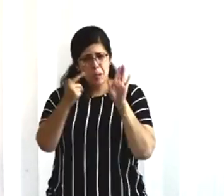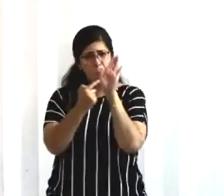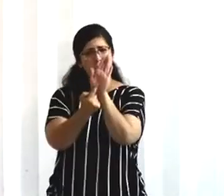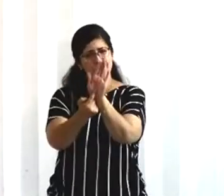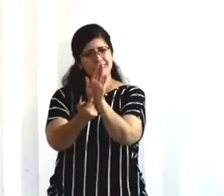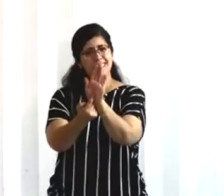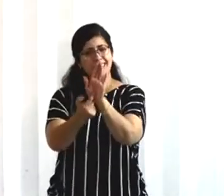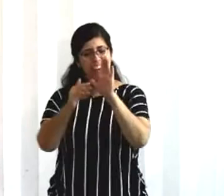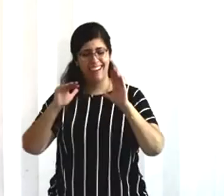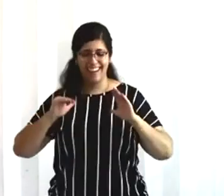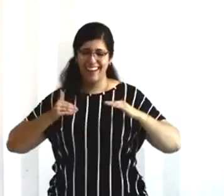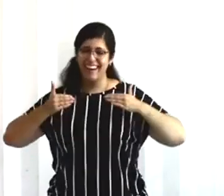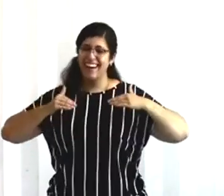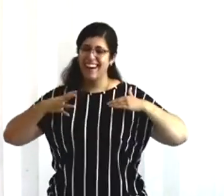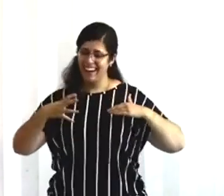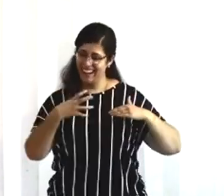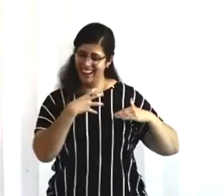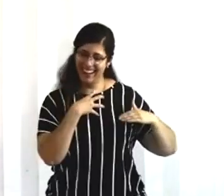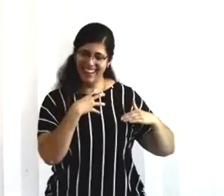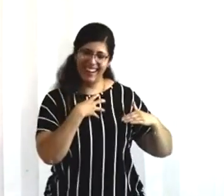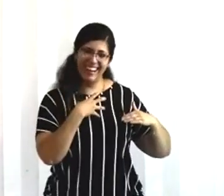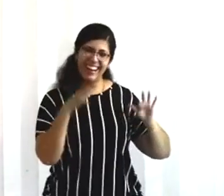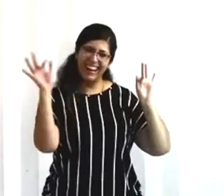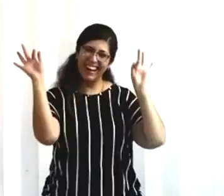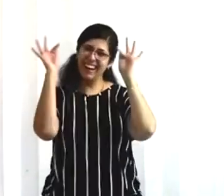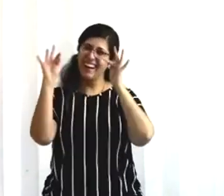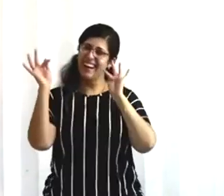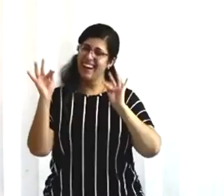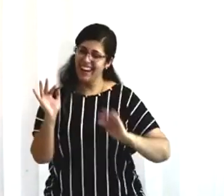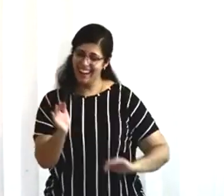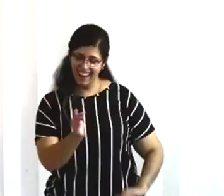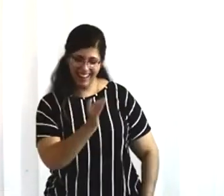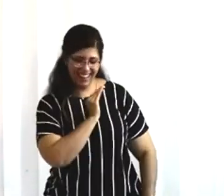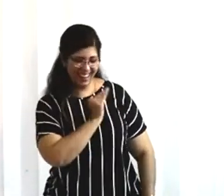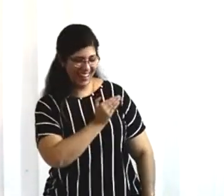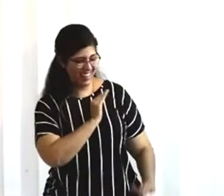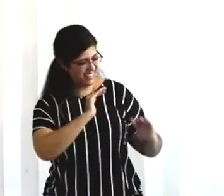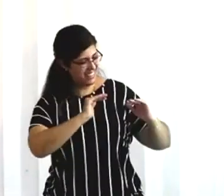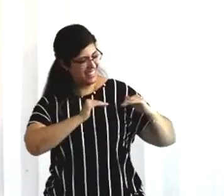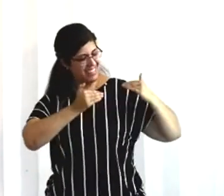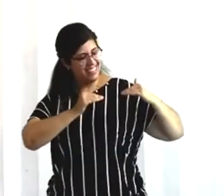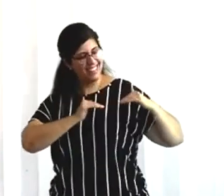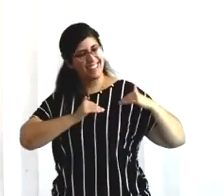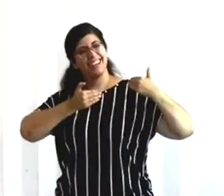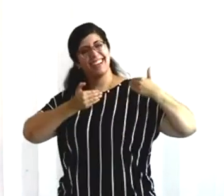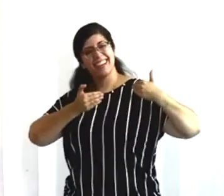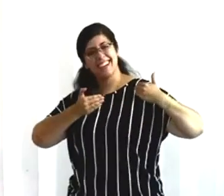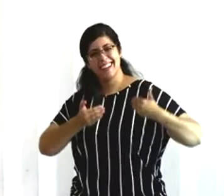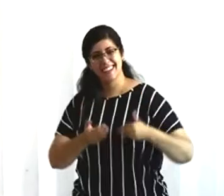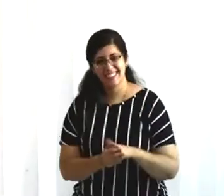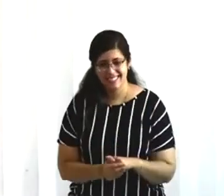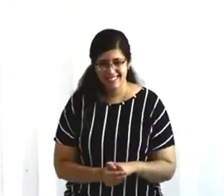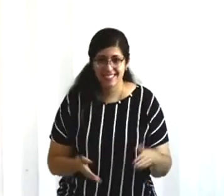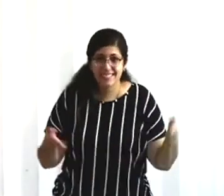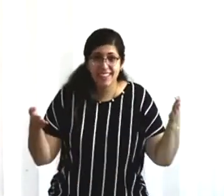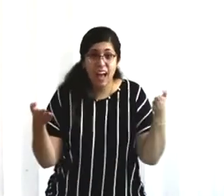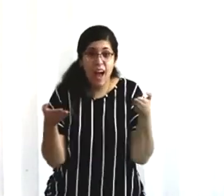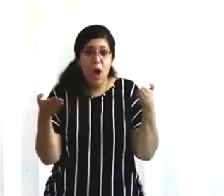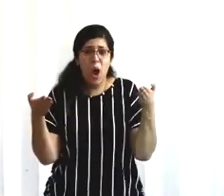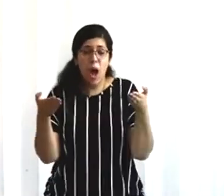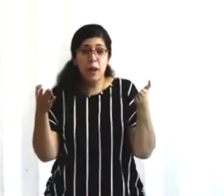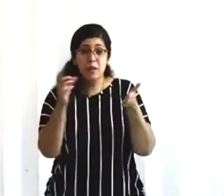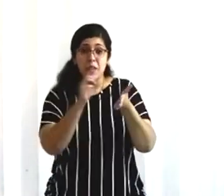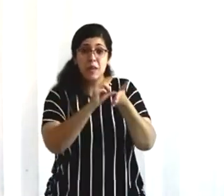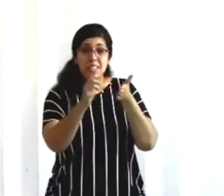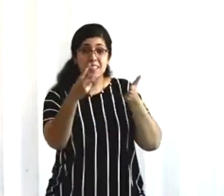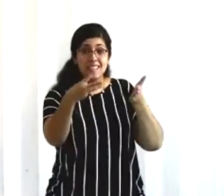a alegria arrebata o nosso coração. E essa alegria aqui, descrita no versículo 3, é